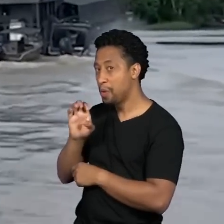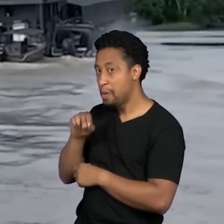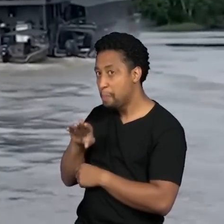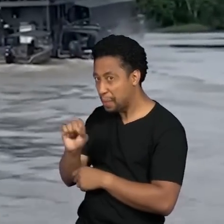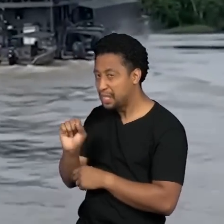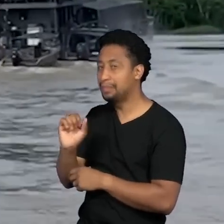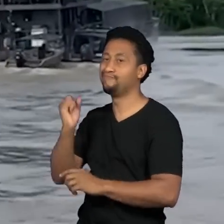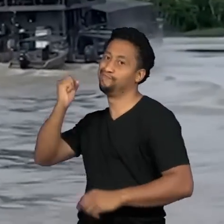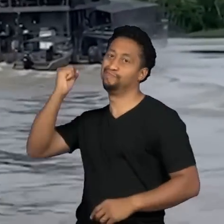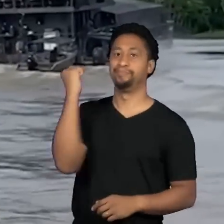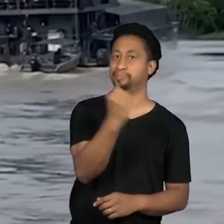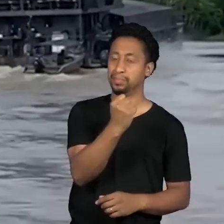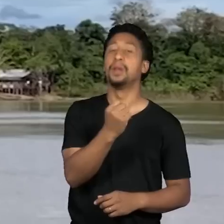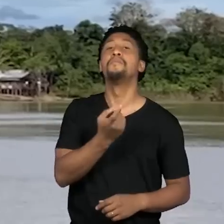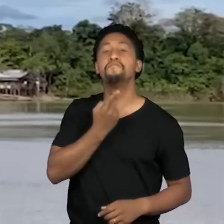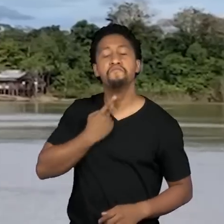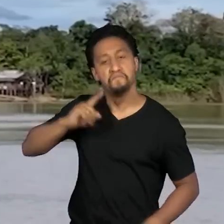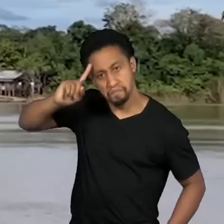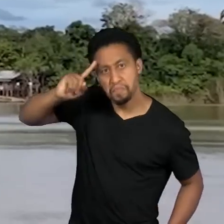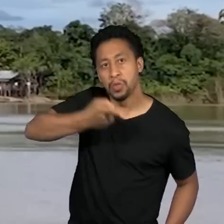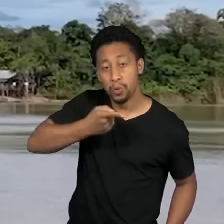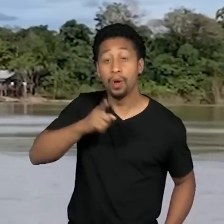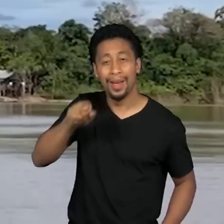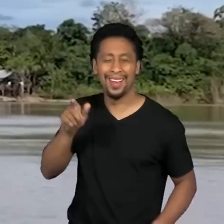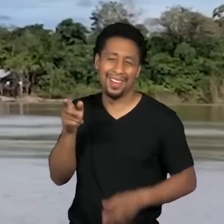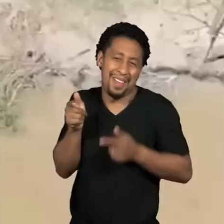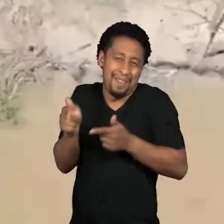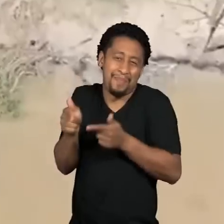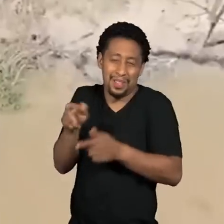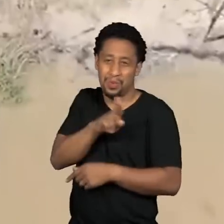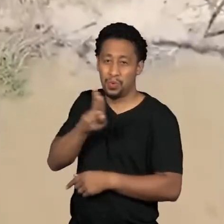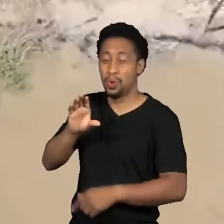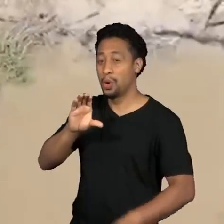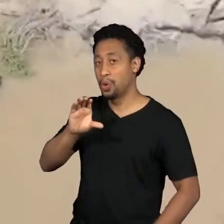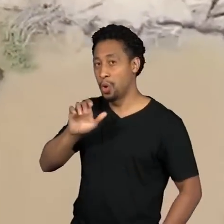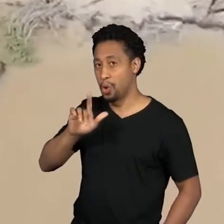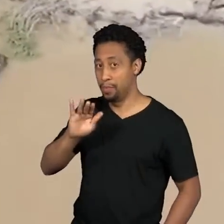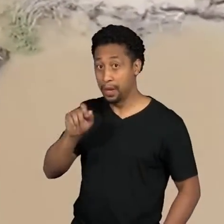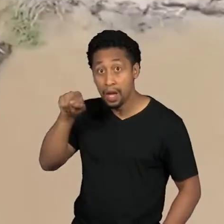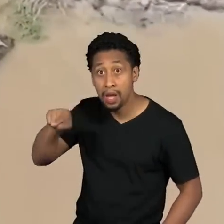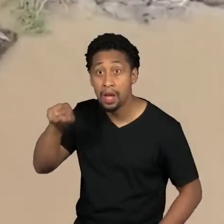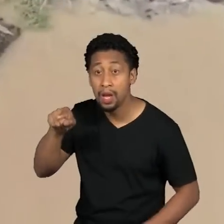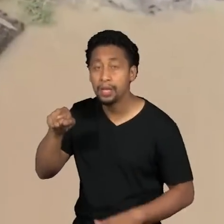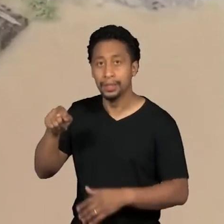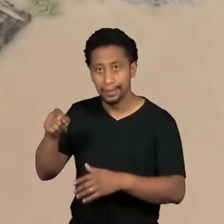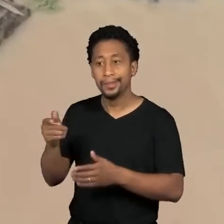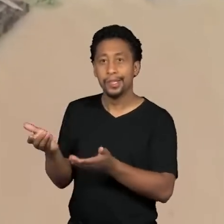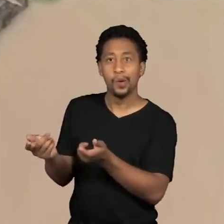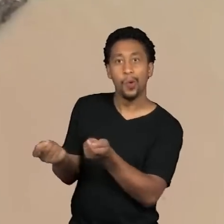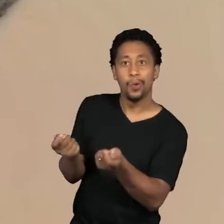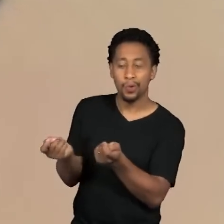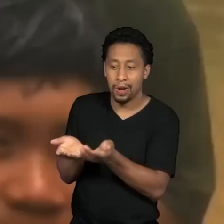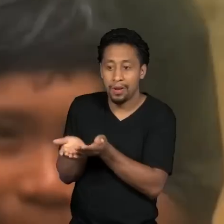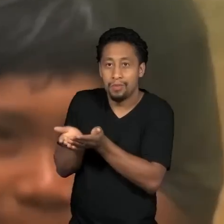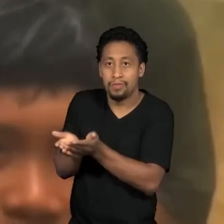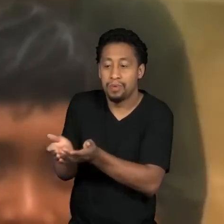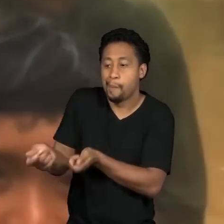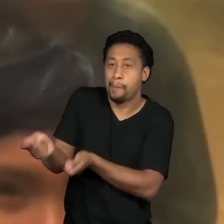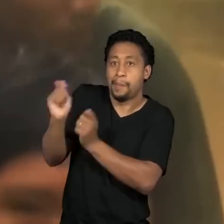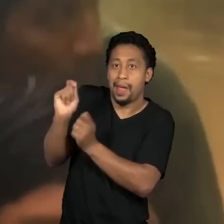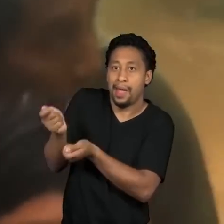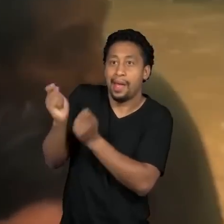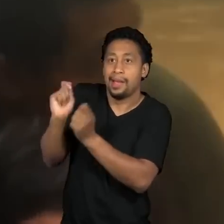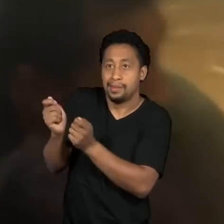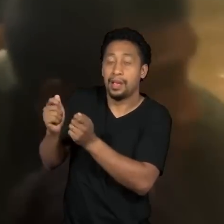Colômbia. Ele é suspeito de liderar uma organização criminosa de pesca ilegal na terra indígena Vale do Javari,